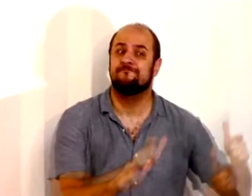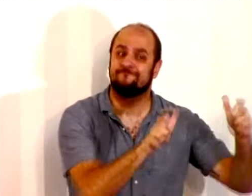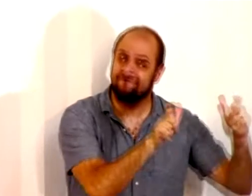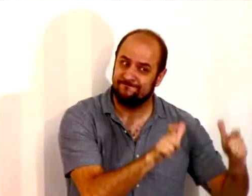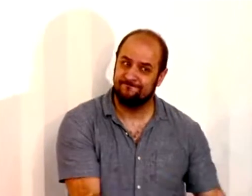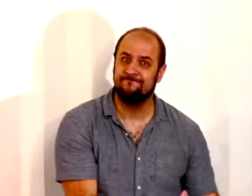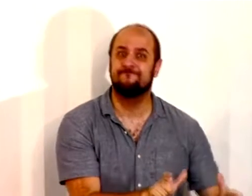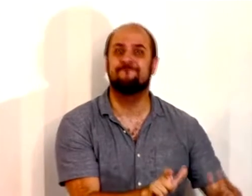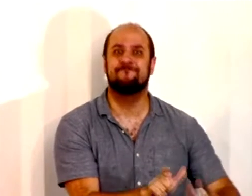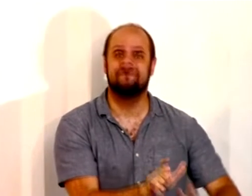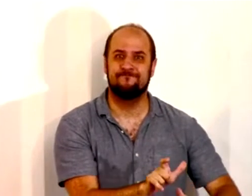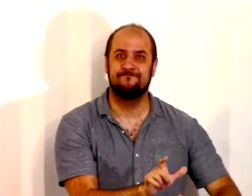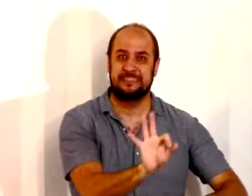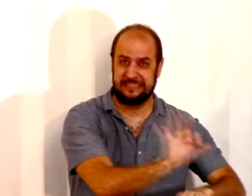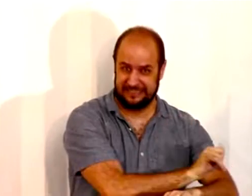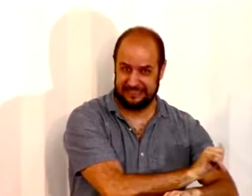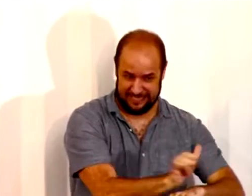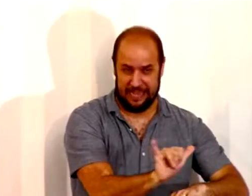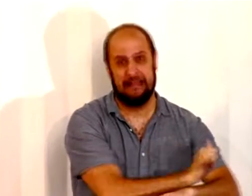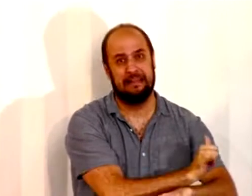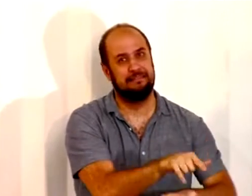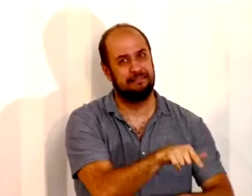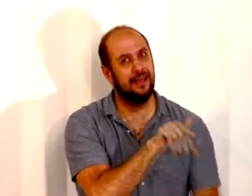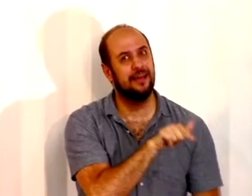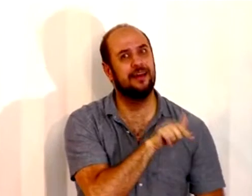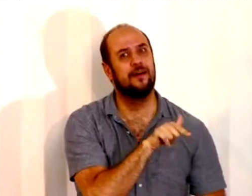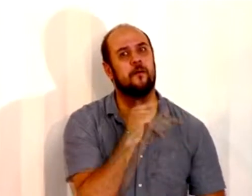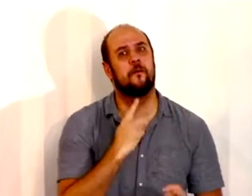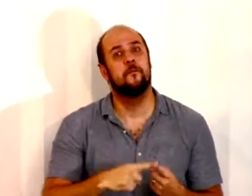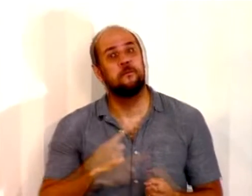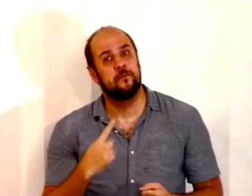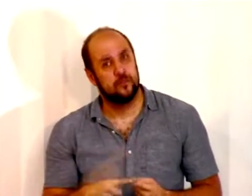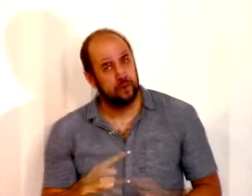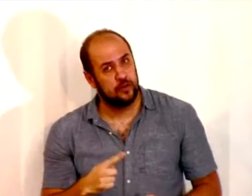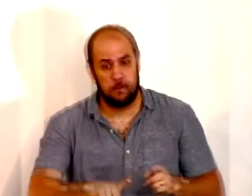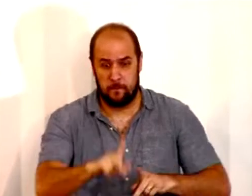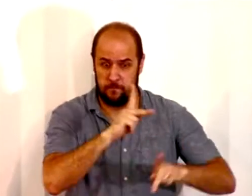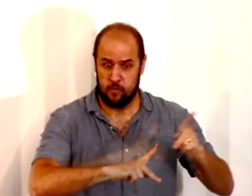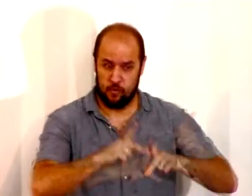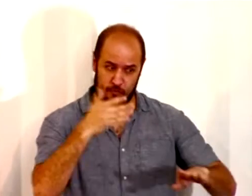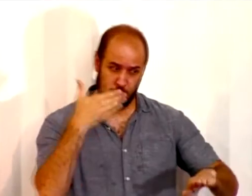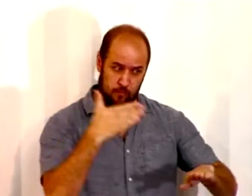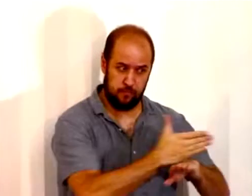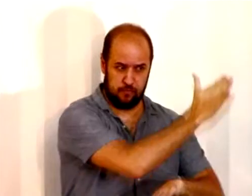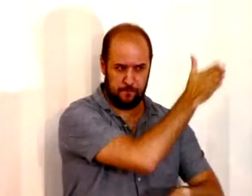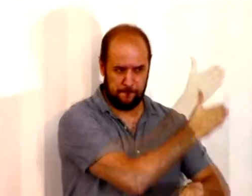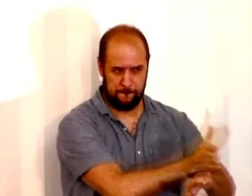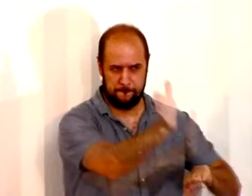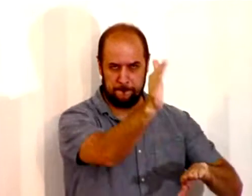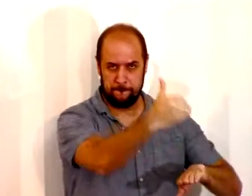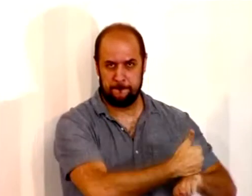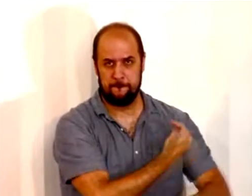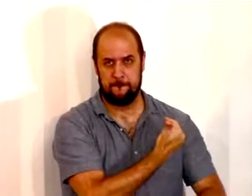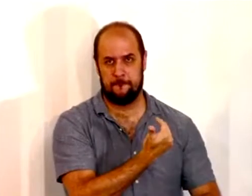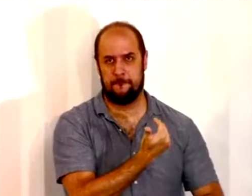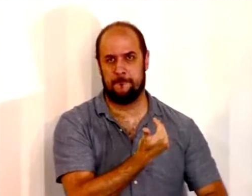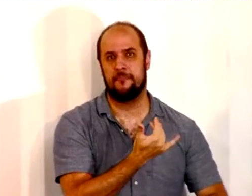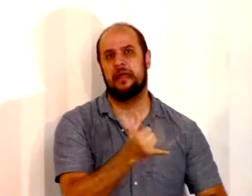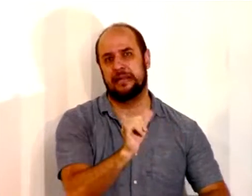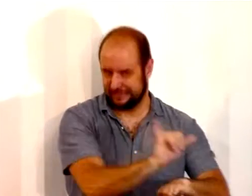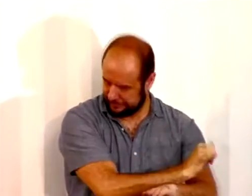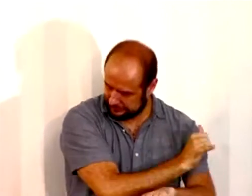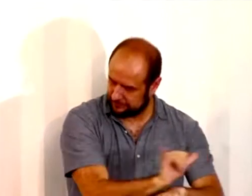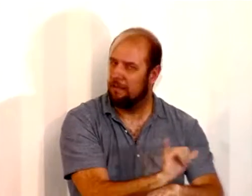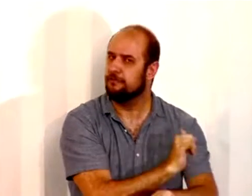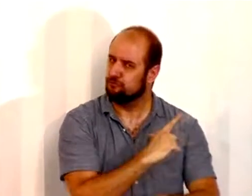estratégico, geograficamente falando, porque povos passavam por ali. Havia uma questão então muito estratégica,